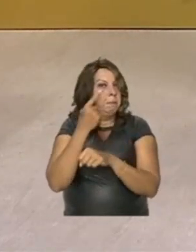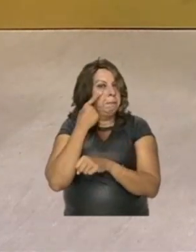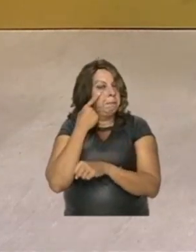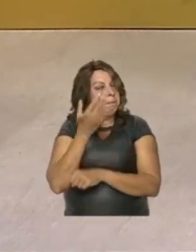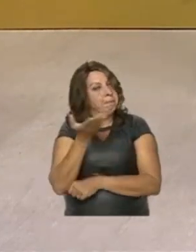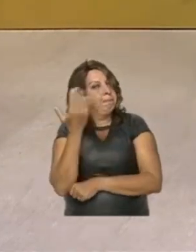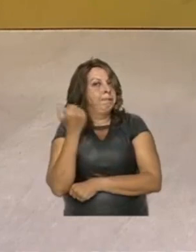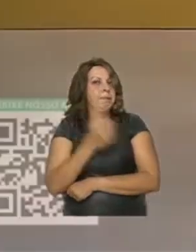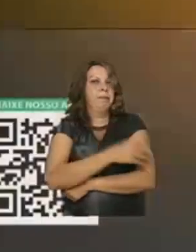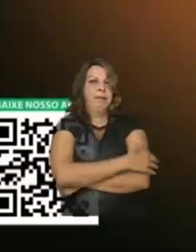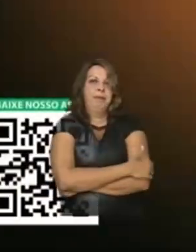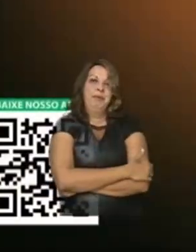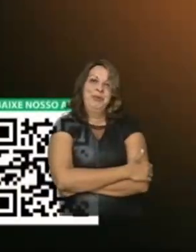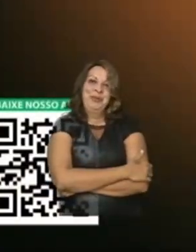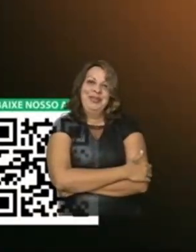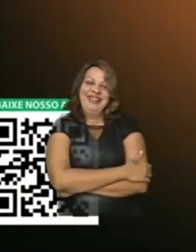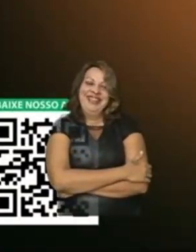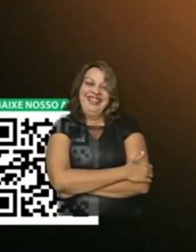que vem por aí.